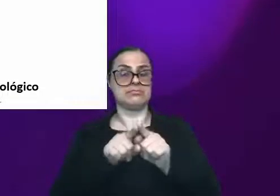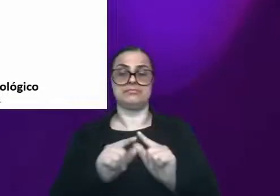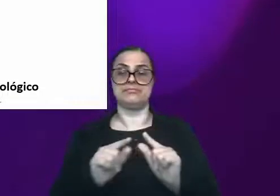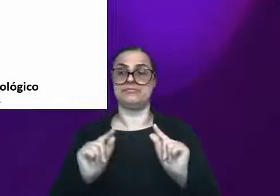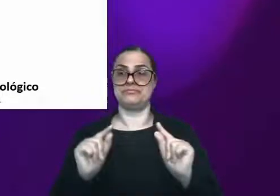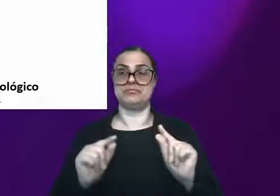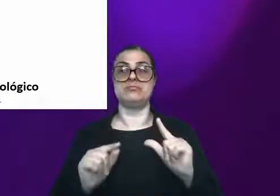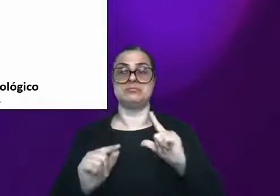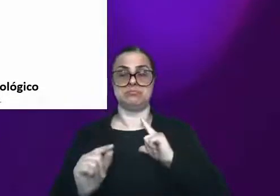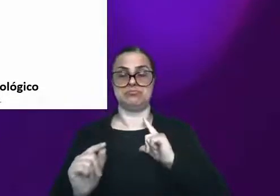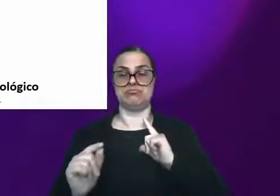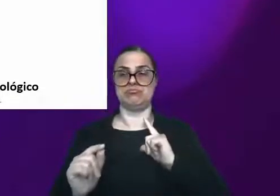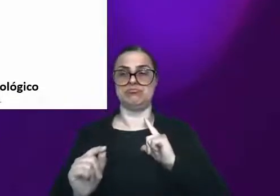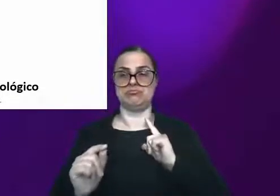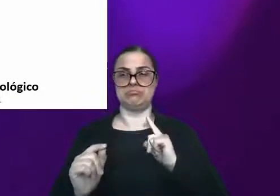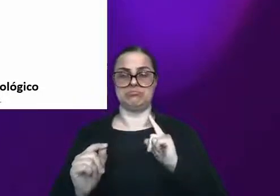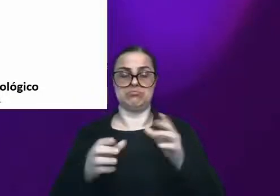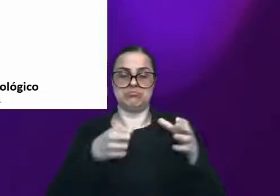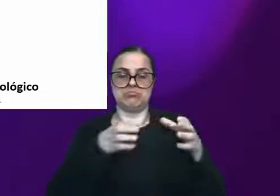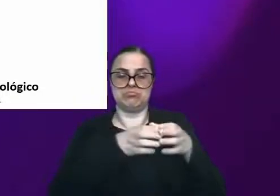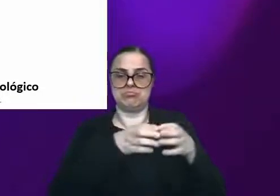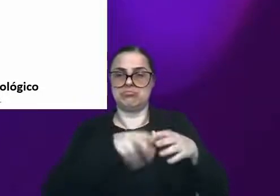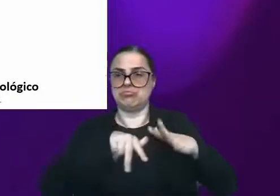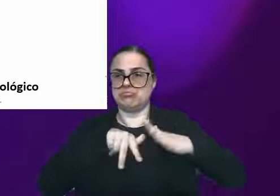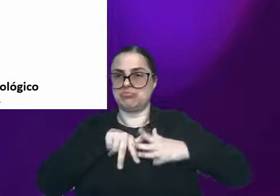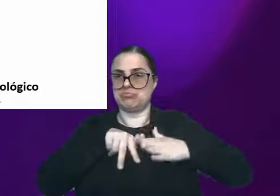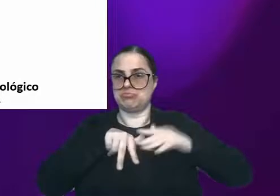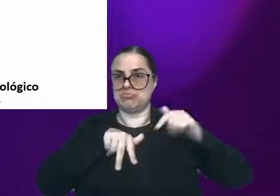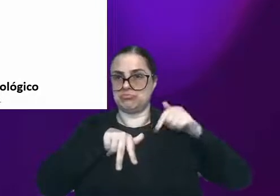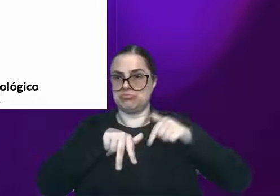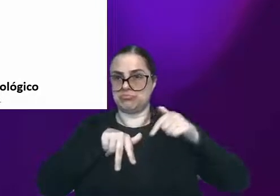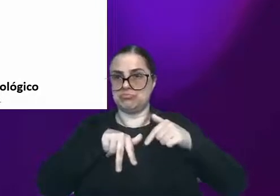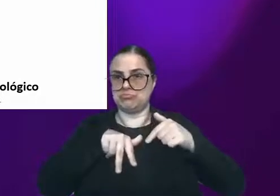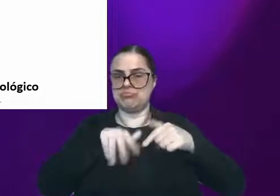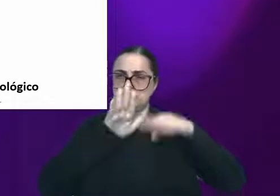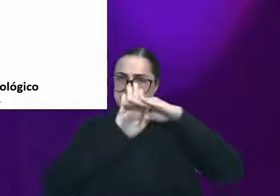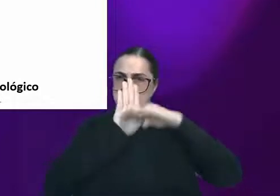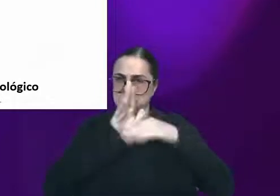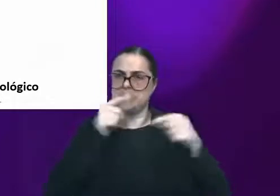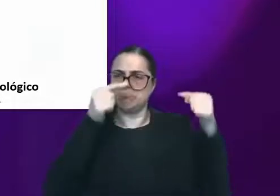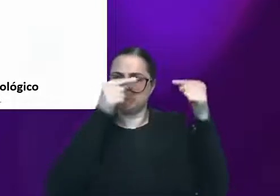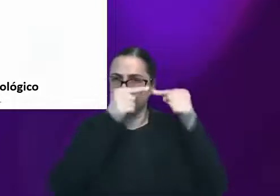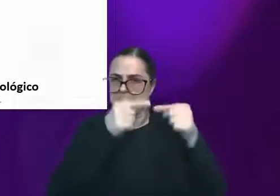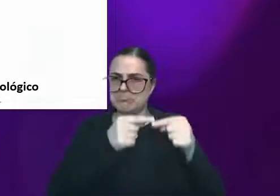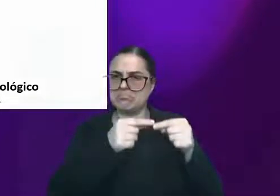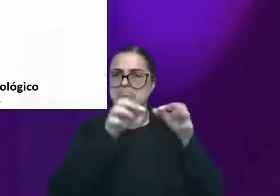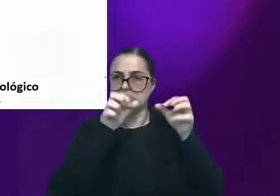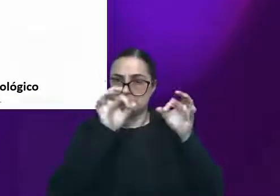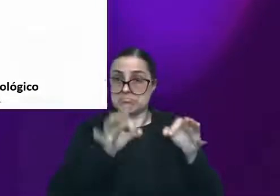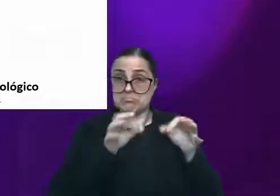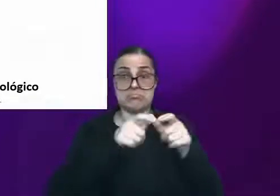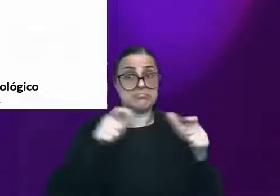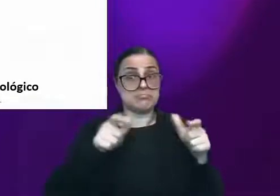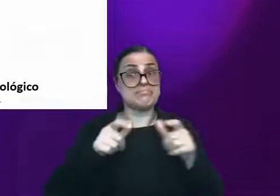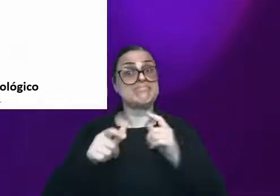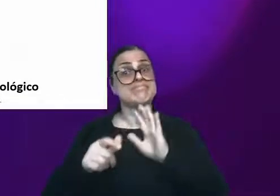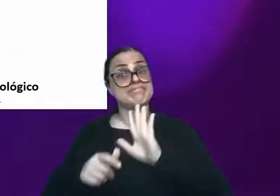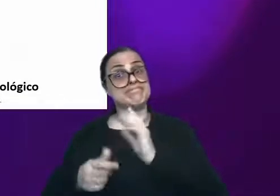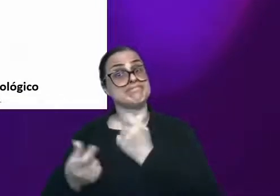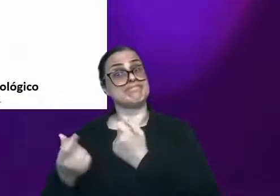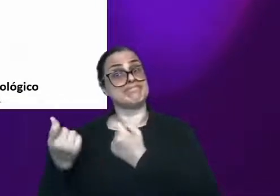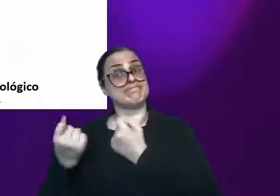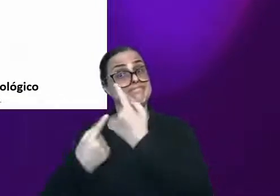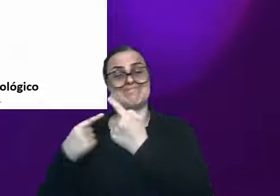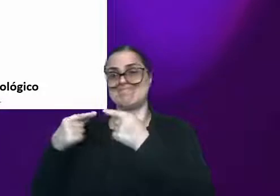uma faixa de pacientes que estava dentro do critério, a maioria deles, mas também alguns pacientes que